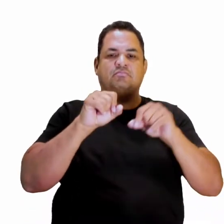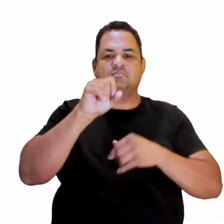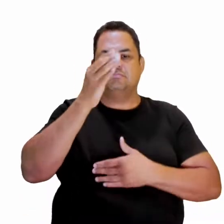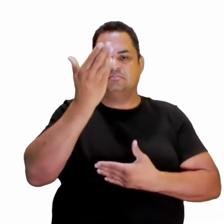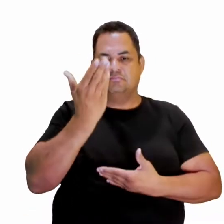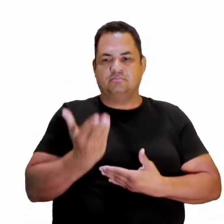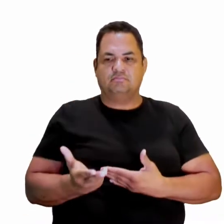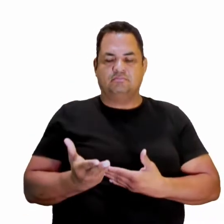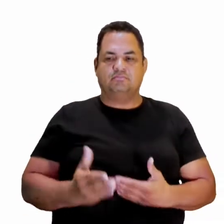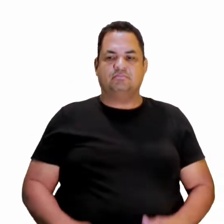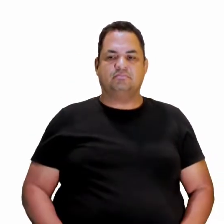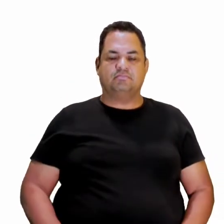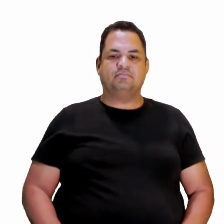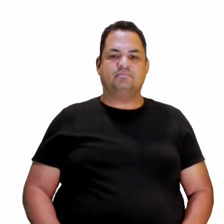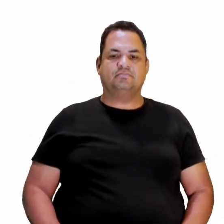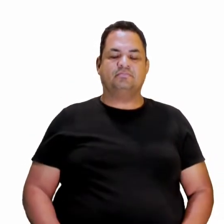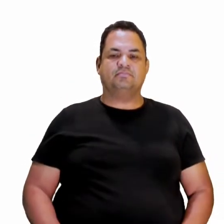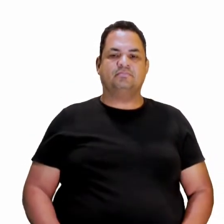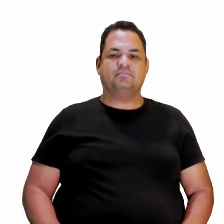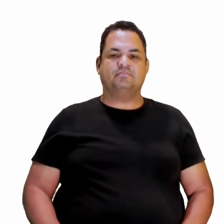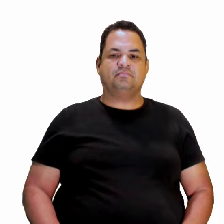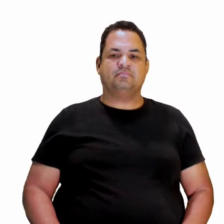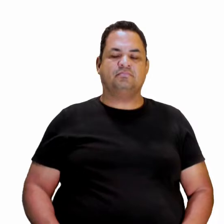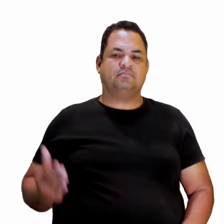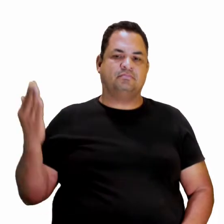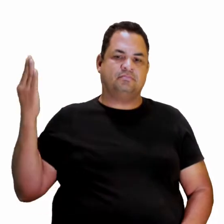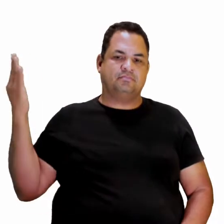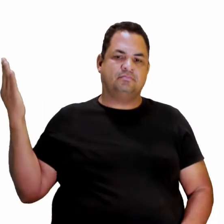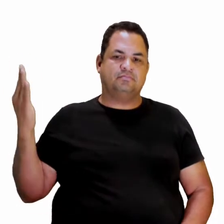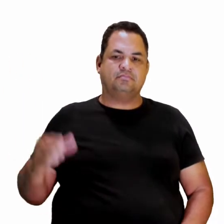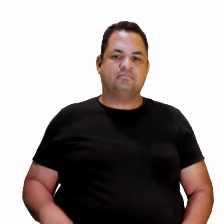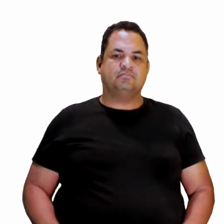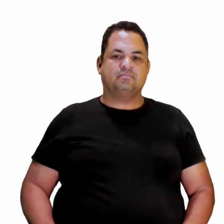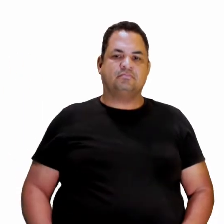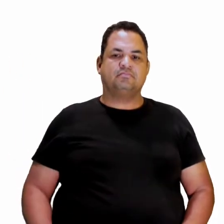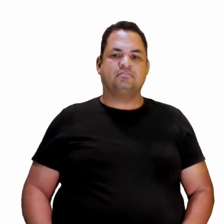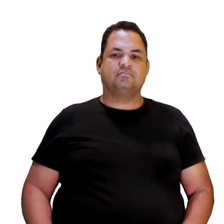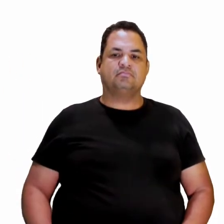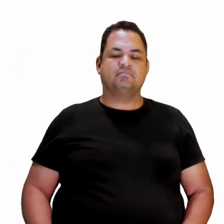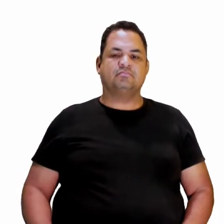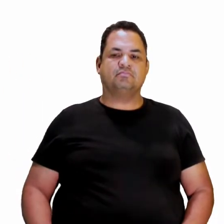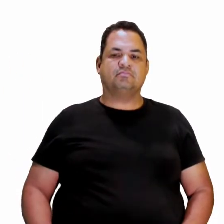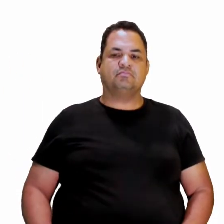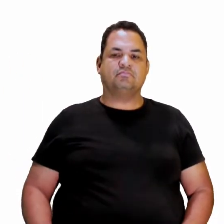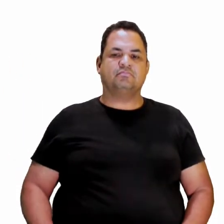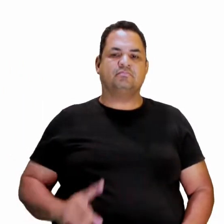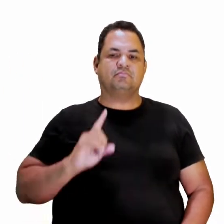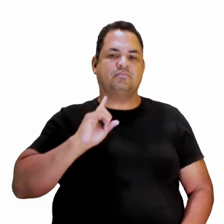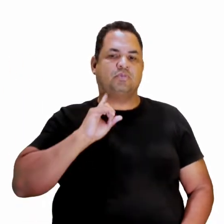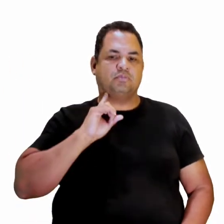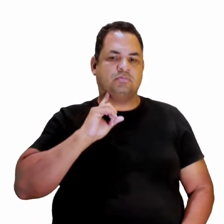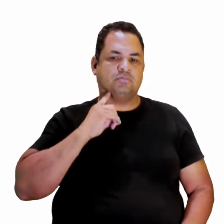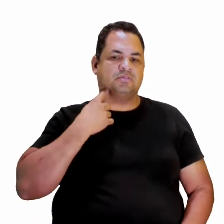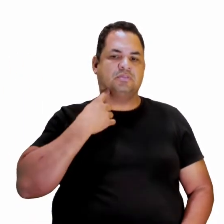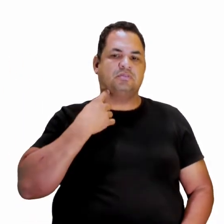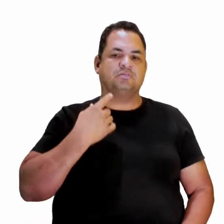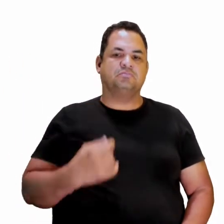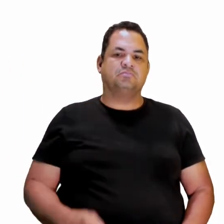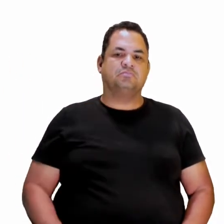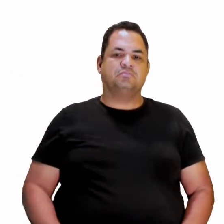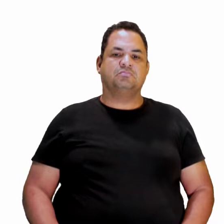opções, some options. Temos aí air pollution, river pollution,